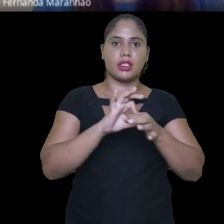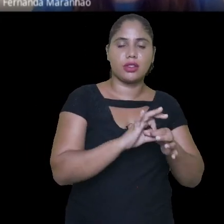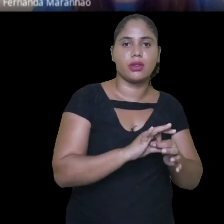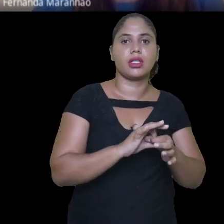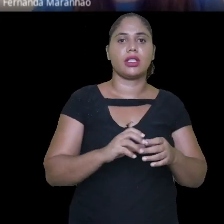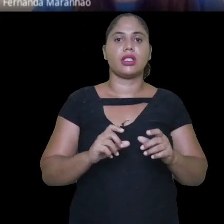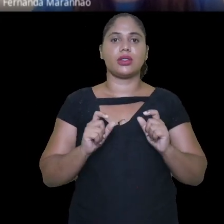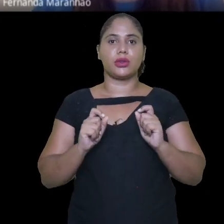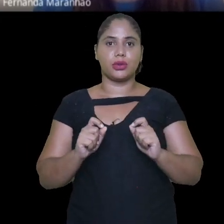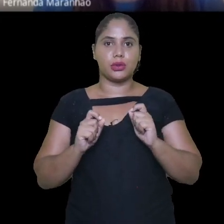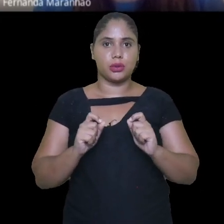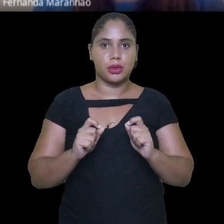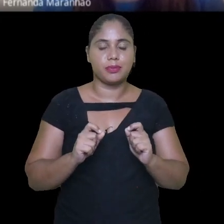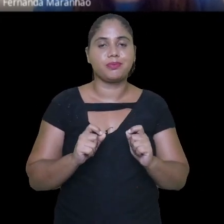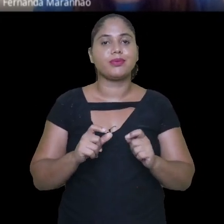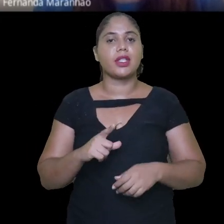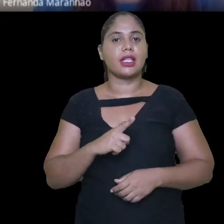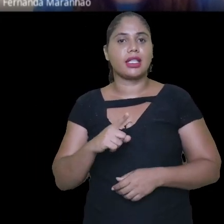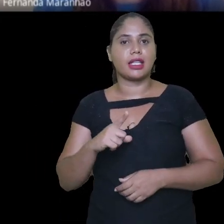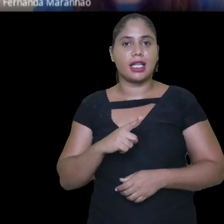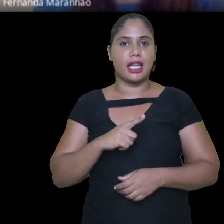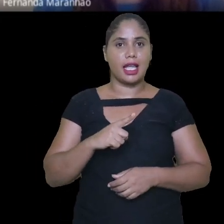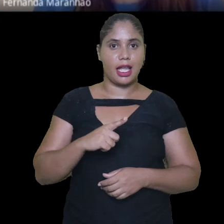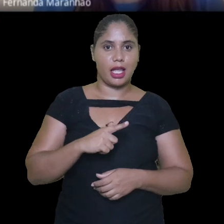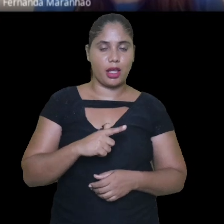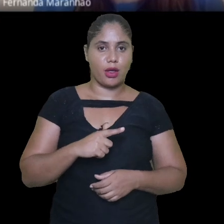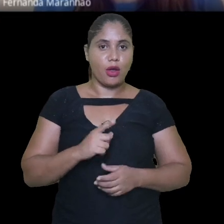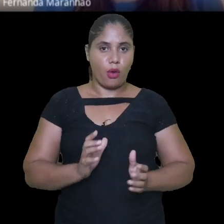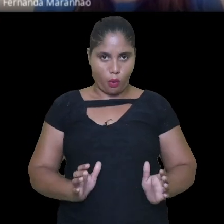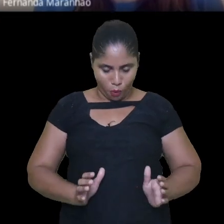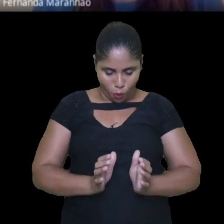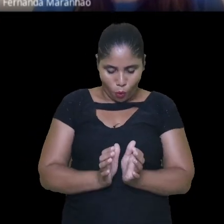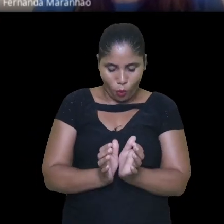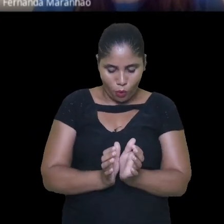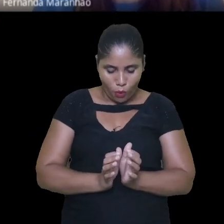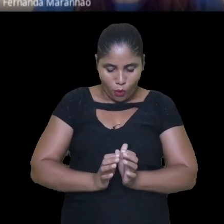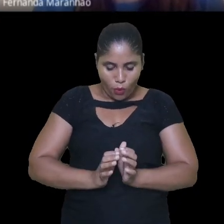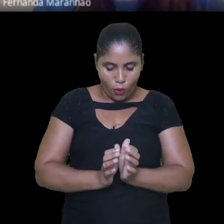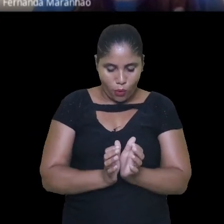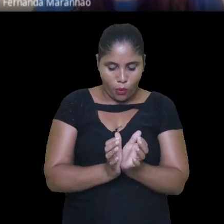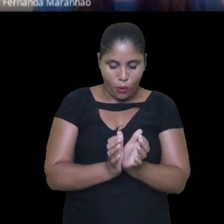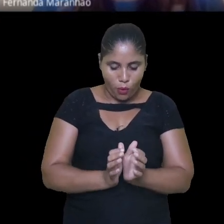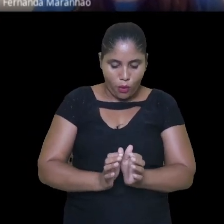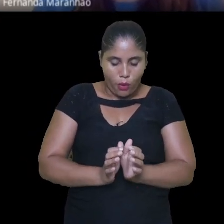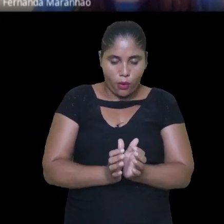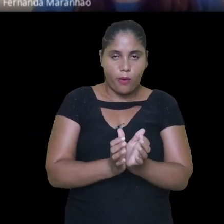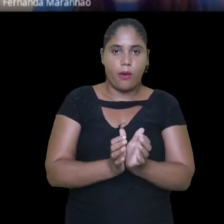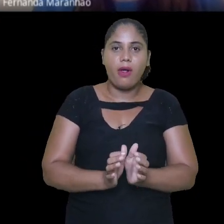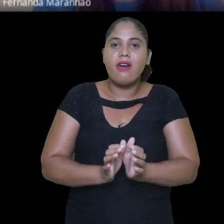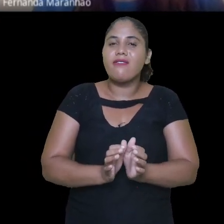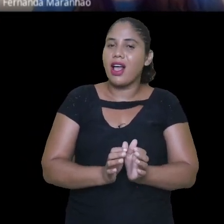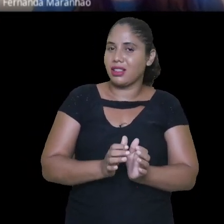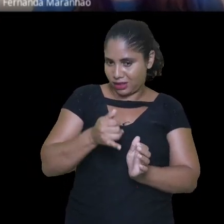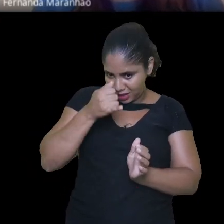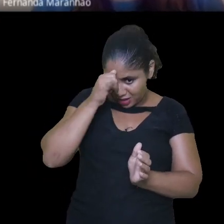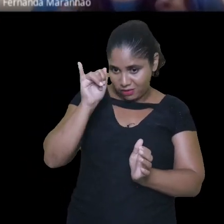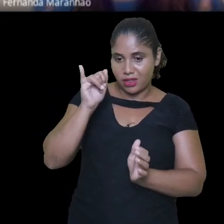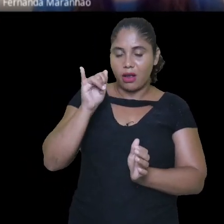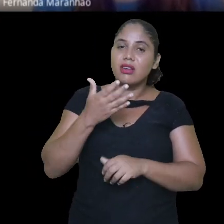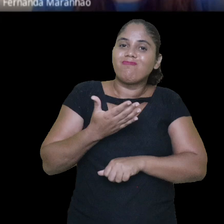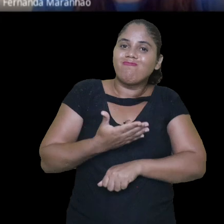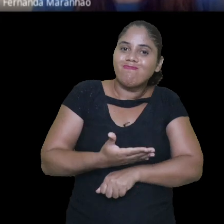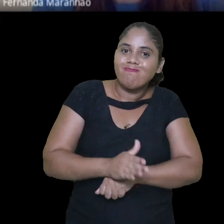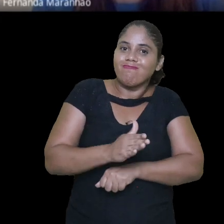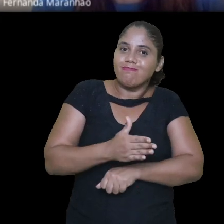do útero, fazendo com que hajam menos contrações de treinamento, porque esse colo, aparentemente, não suporta nem a pressão